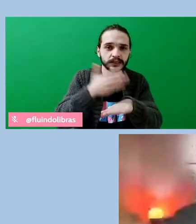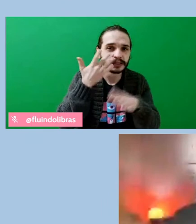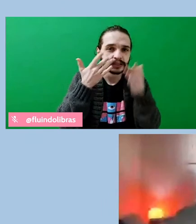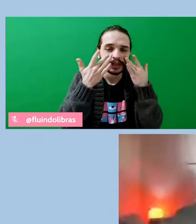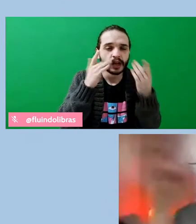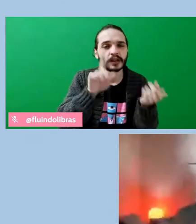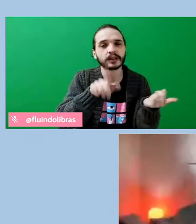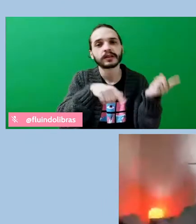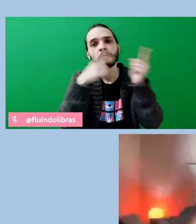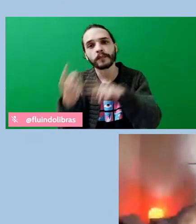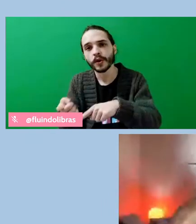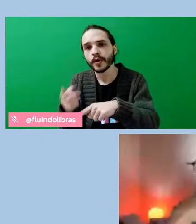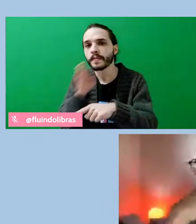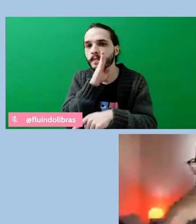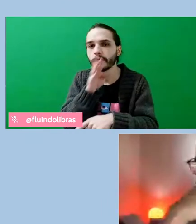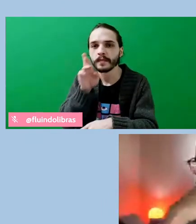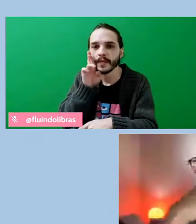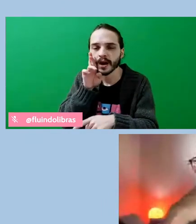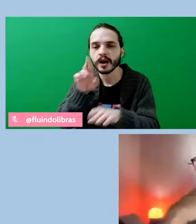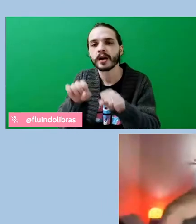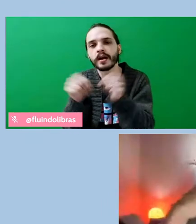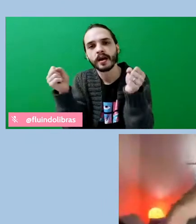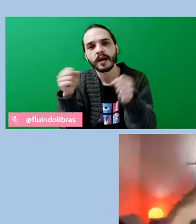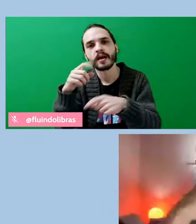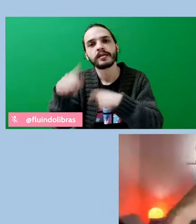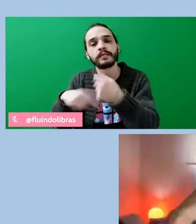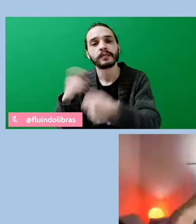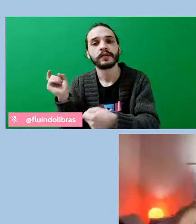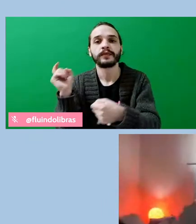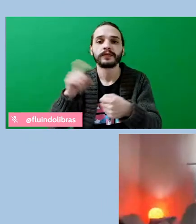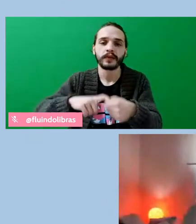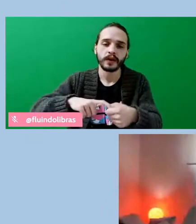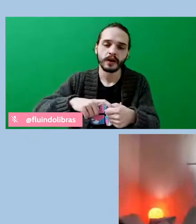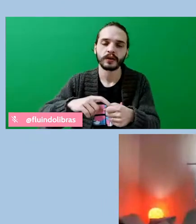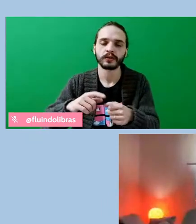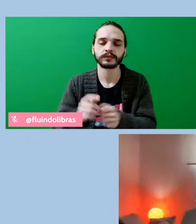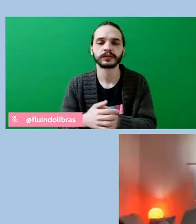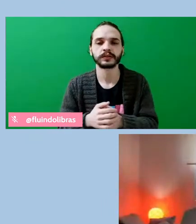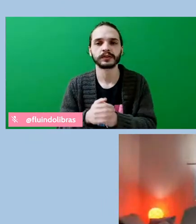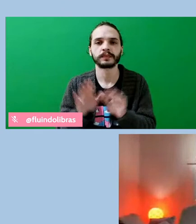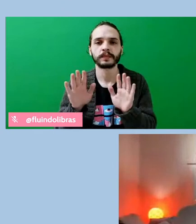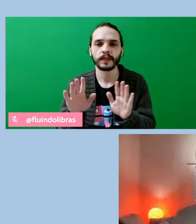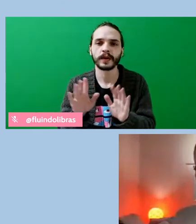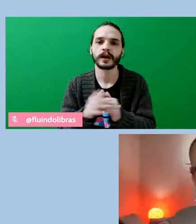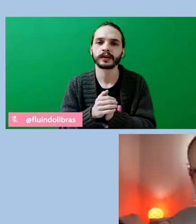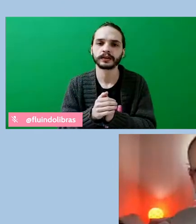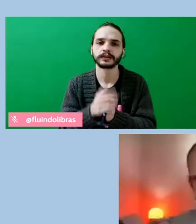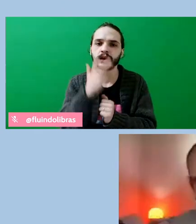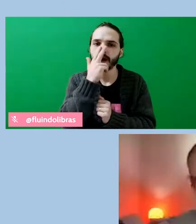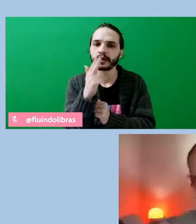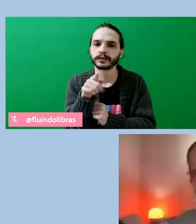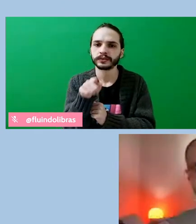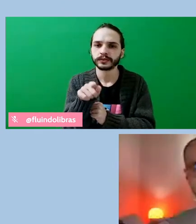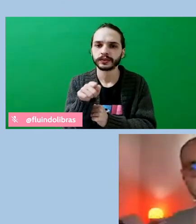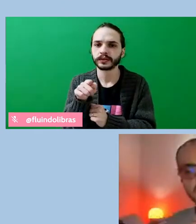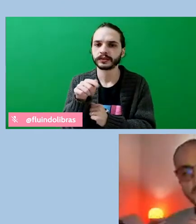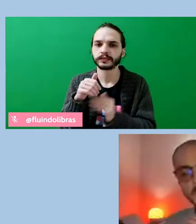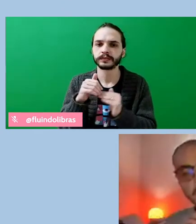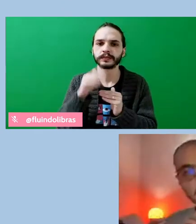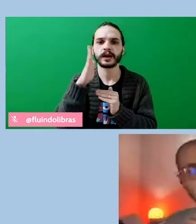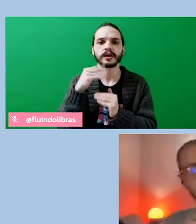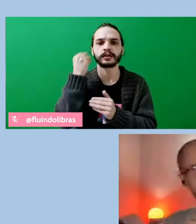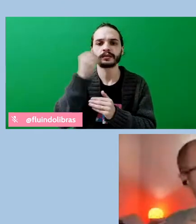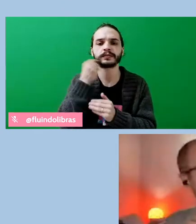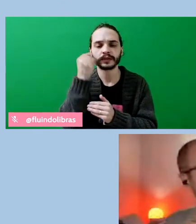que isso é quebrado, e a gente volta para essa gramática. Mas eu acho que isso aproxima a nossa experiência de quem assiste